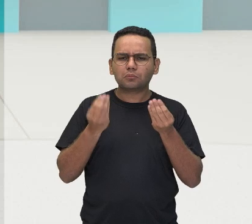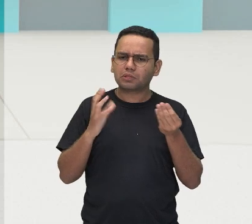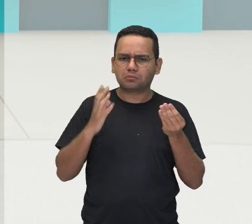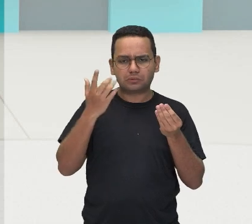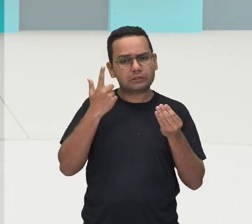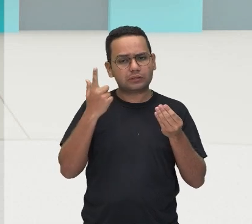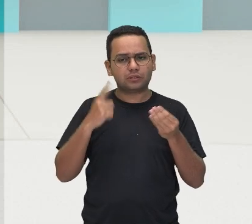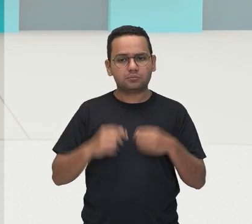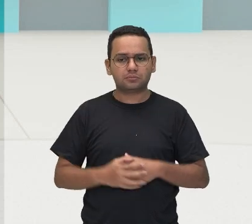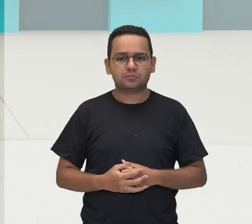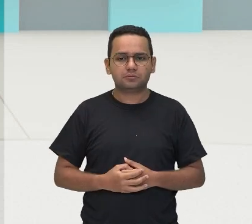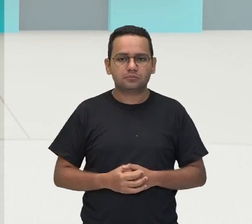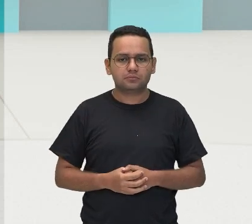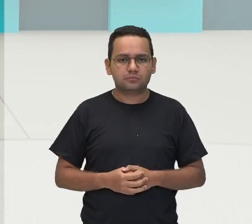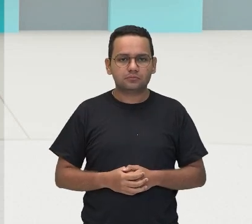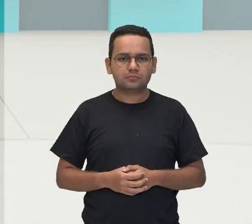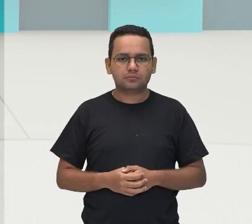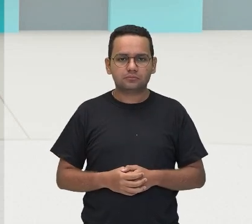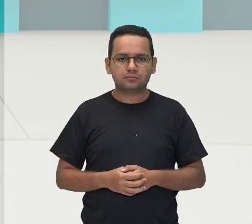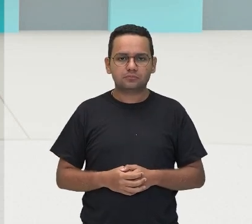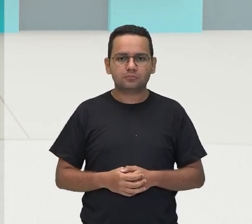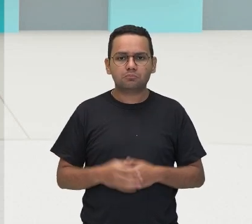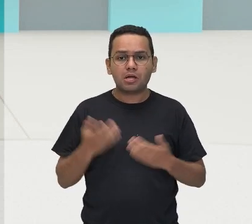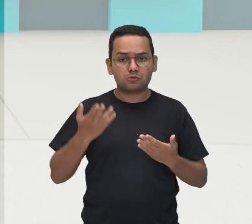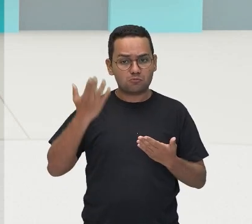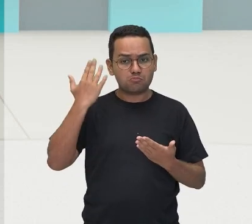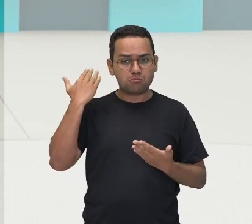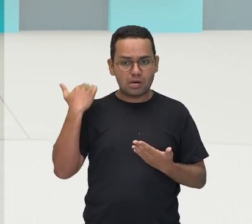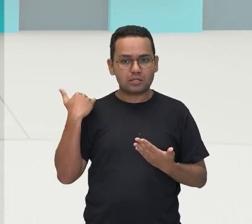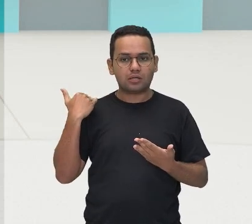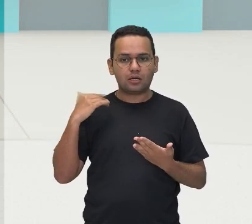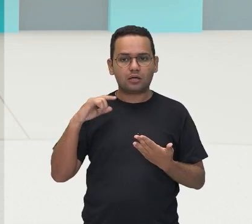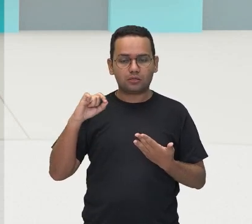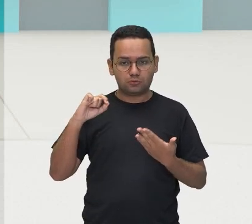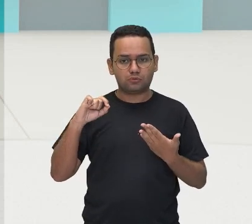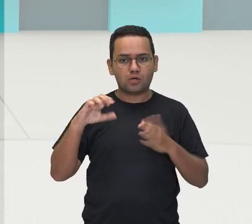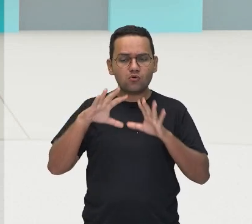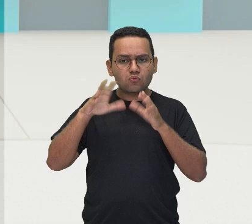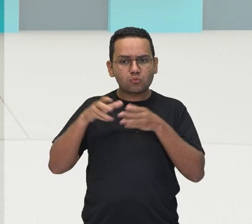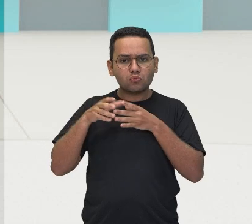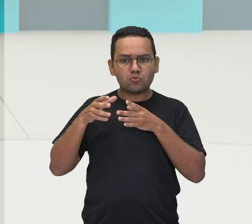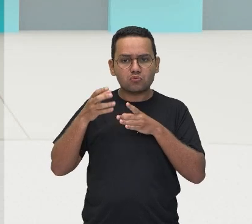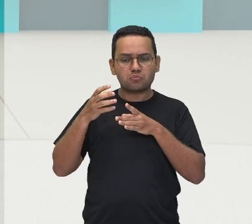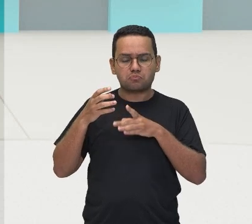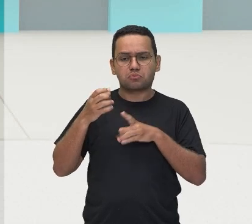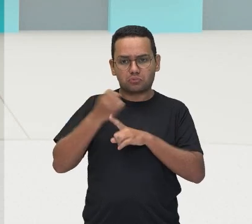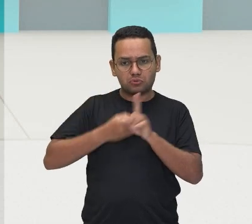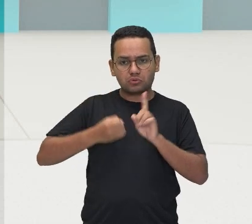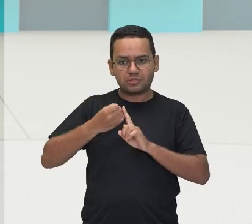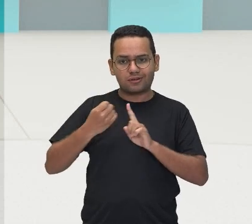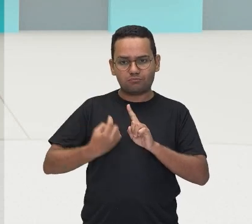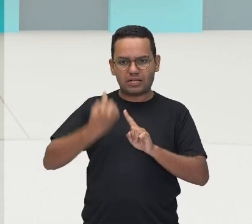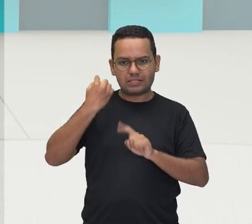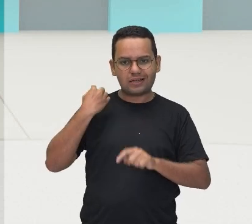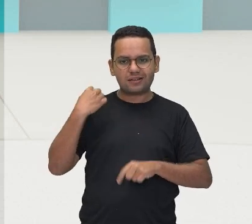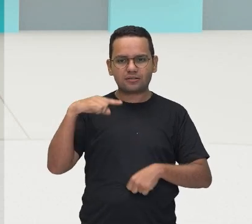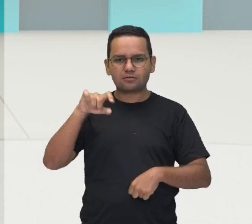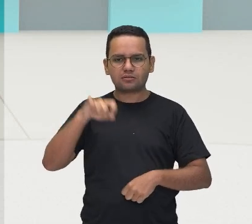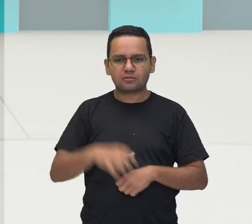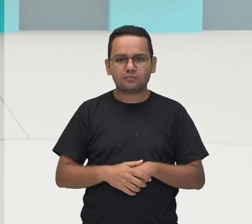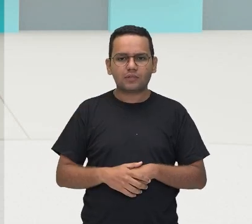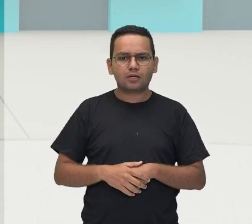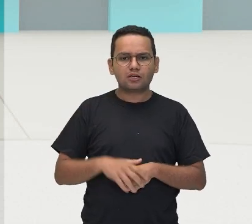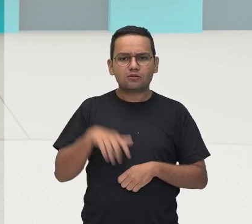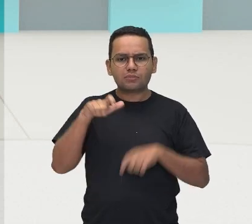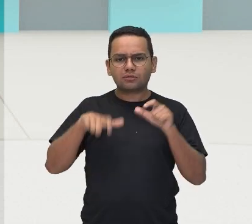contexto. Então, quando a gente pensa nos homens primitivos, a gente pensa que esses homens eles precisavam sobreviver, e para